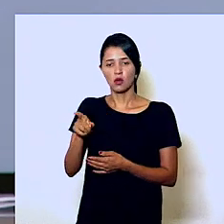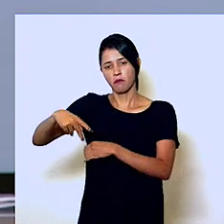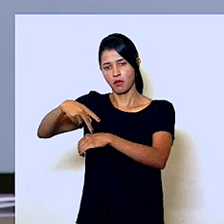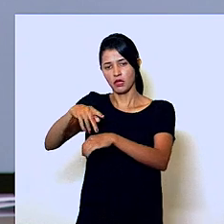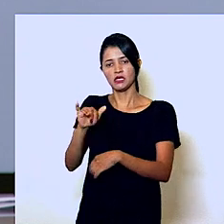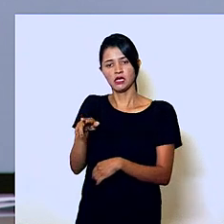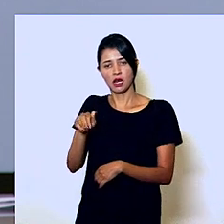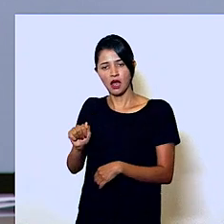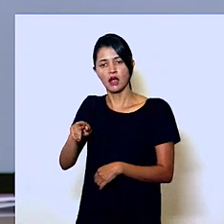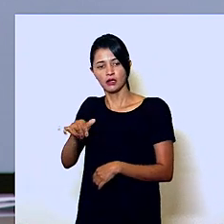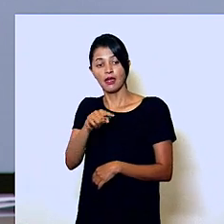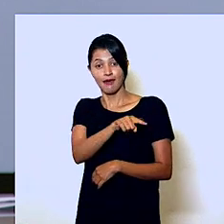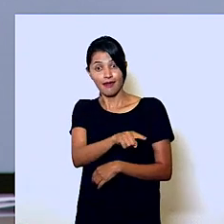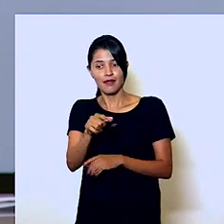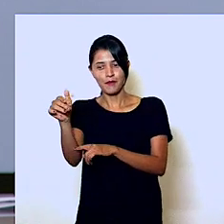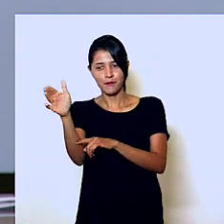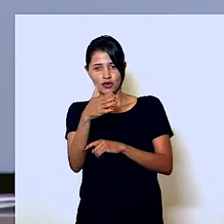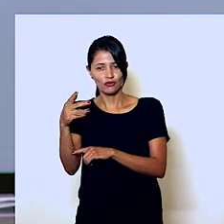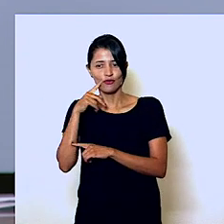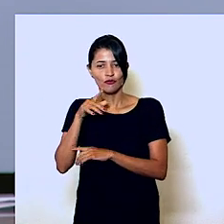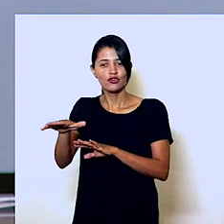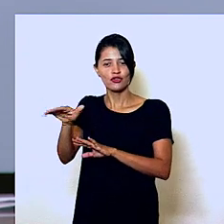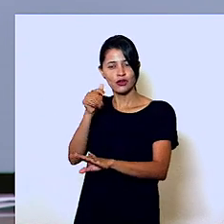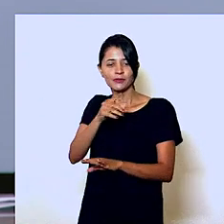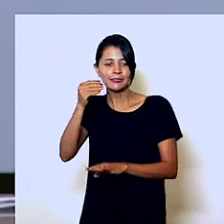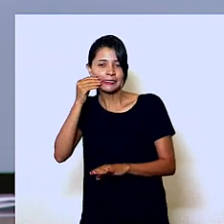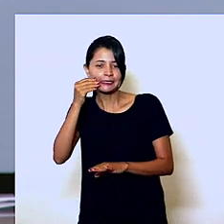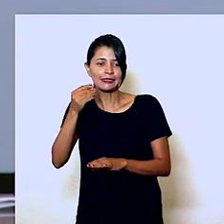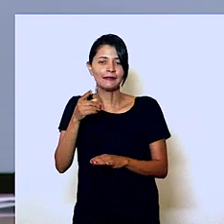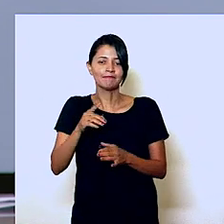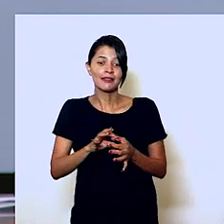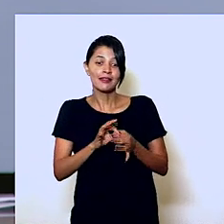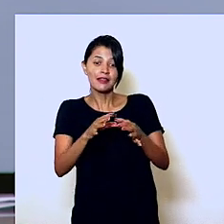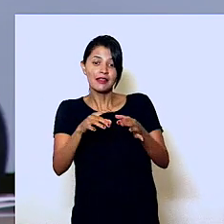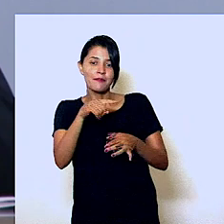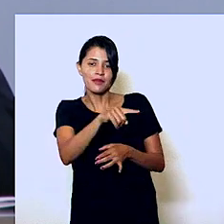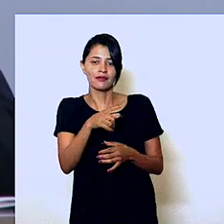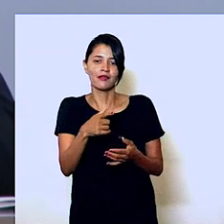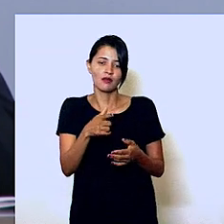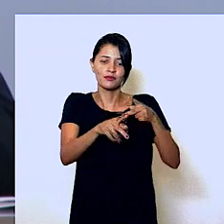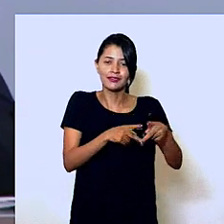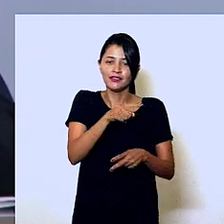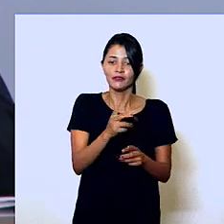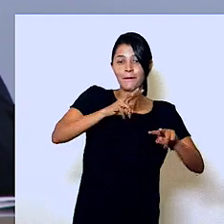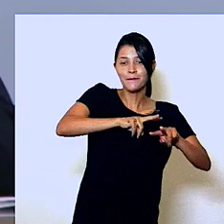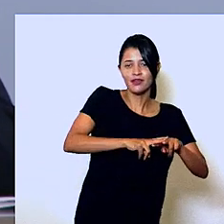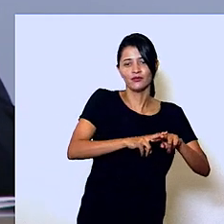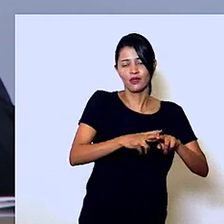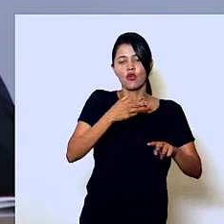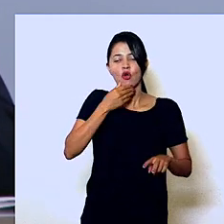foi designado para tentar obter a soltura dos brasileiros que Saddam Hussein havia feito de escudo no contexto